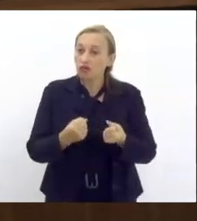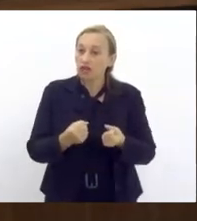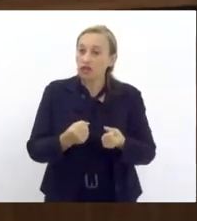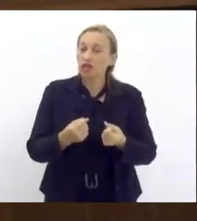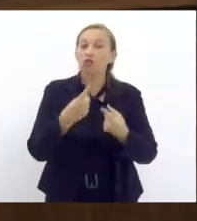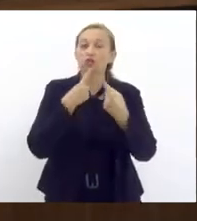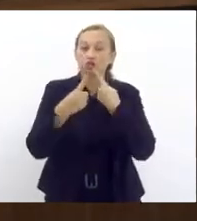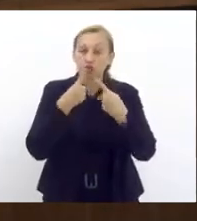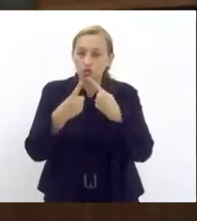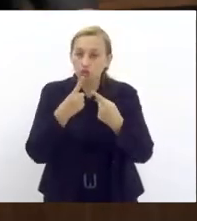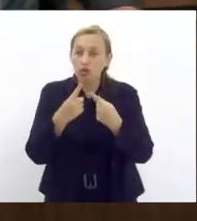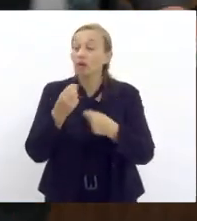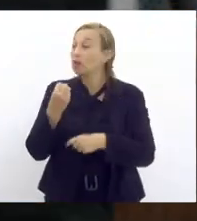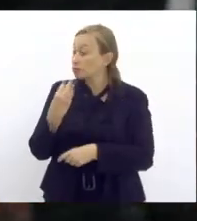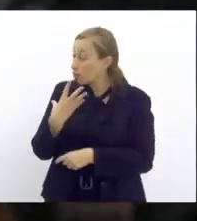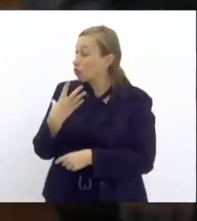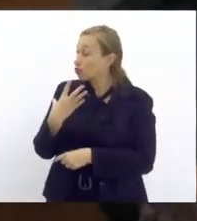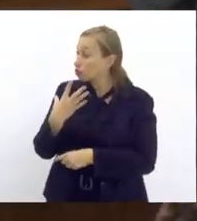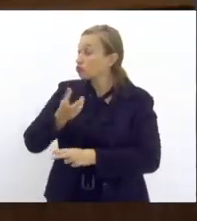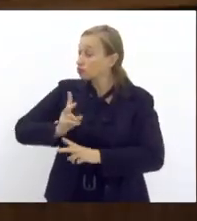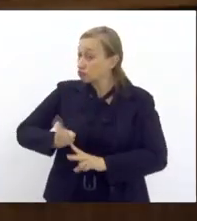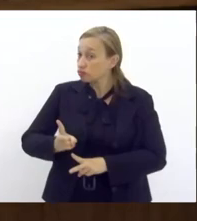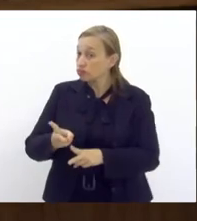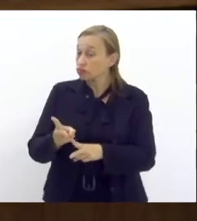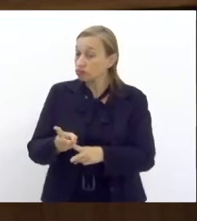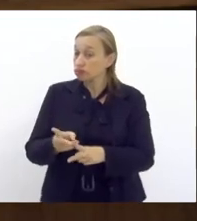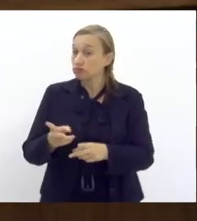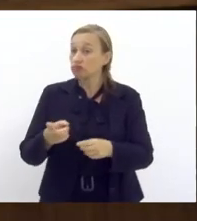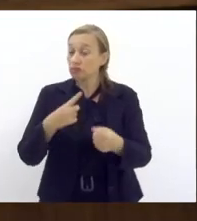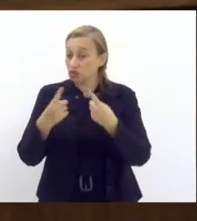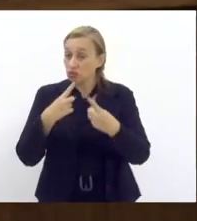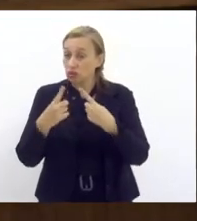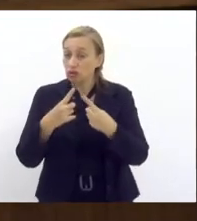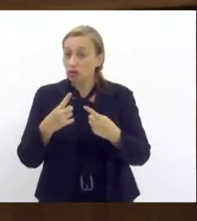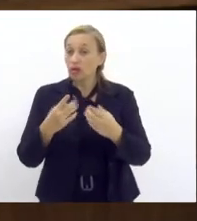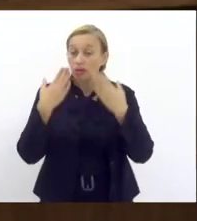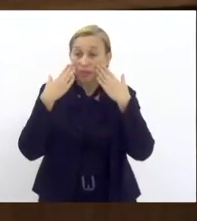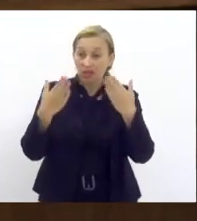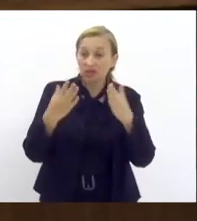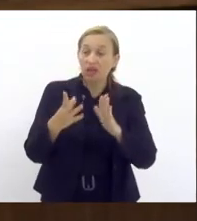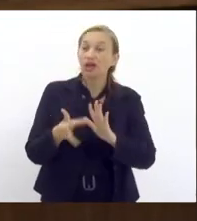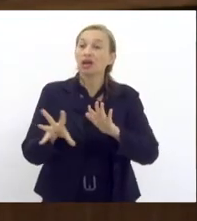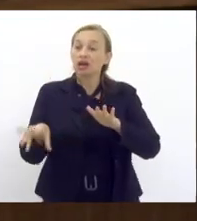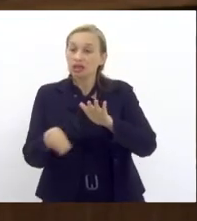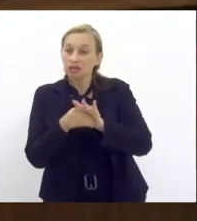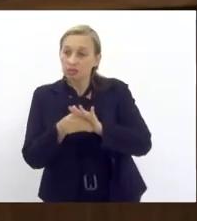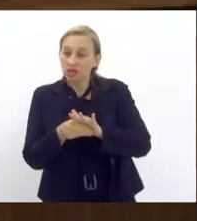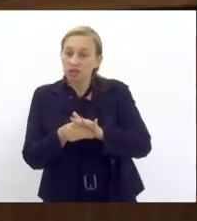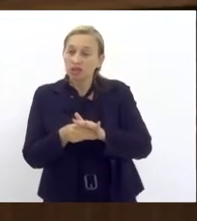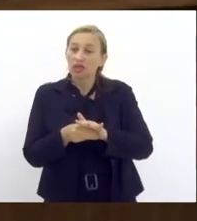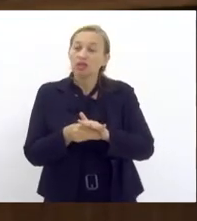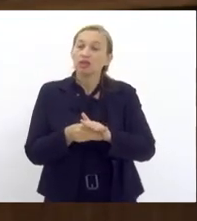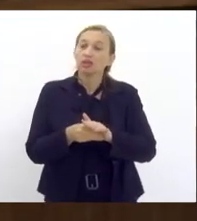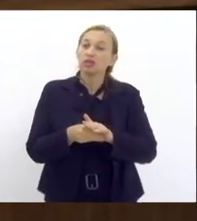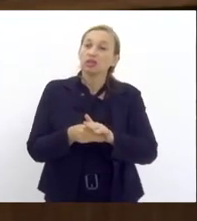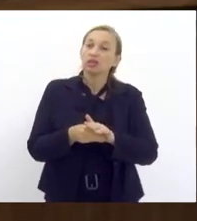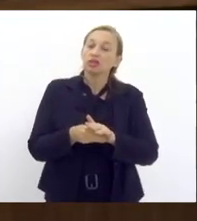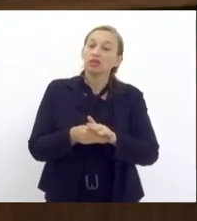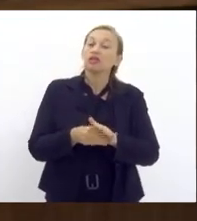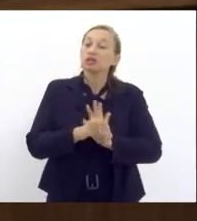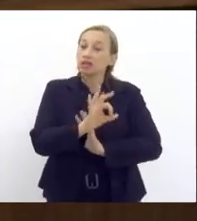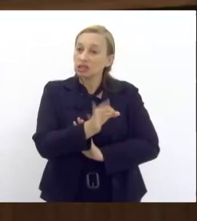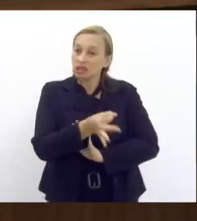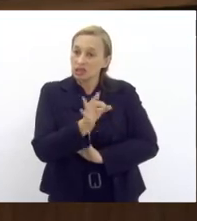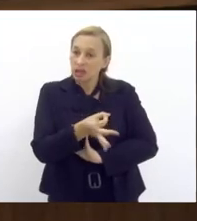e o diálogo, que seja ele um bom caminho de discussão, então, para que nós possamos apresentar as emendas e fazer com que ele seja, de